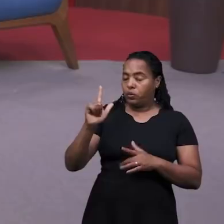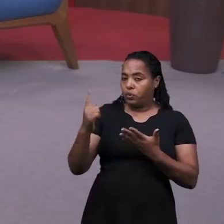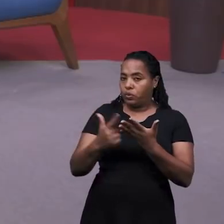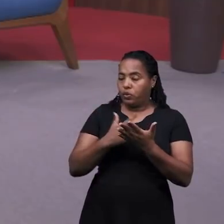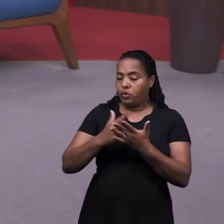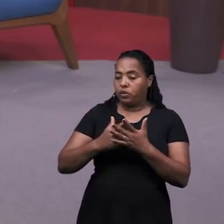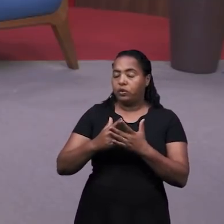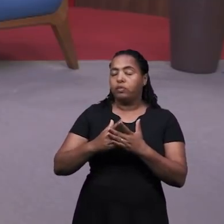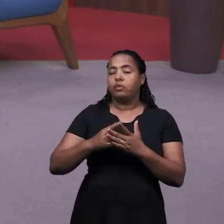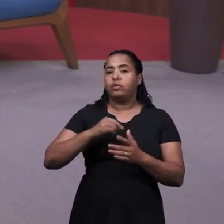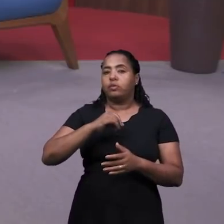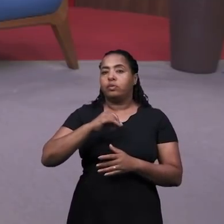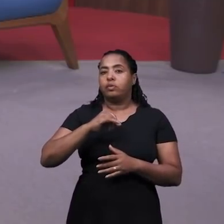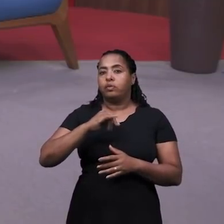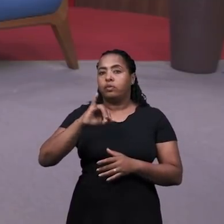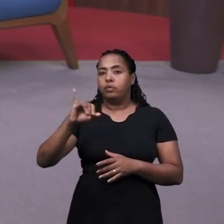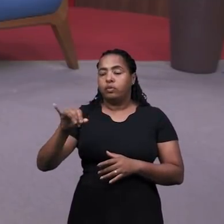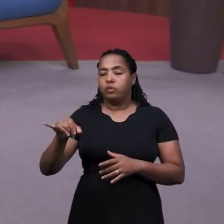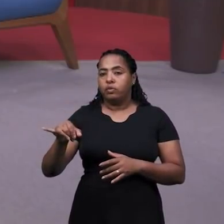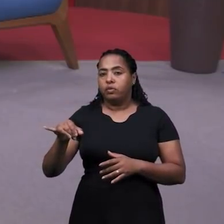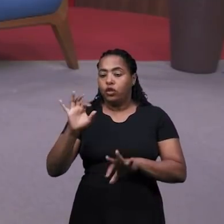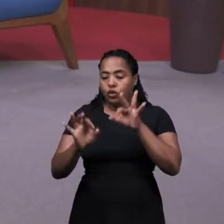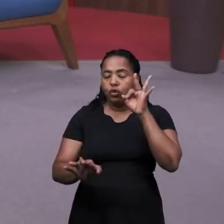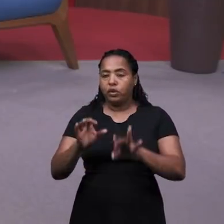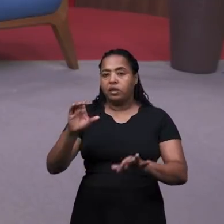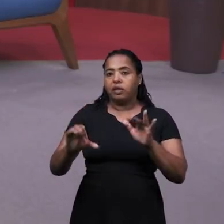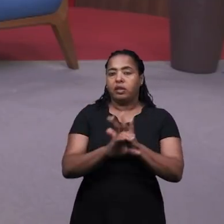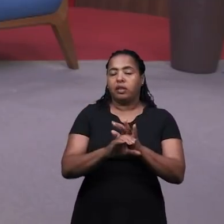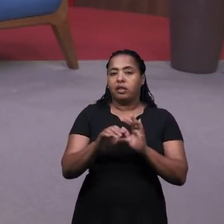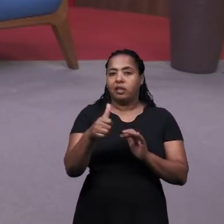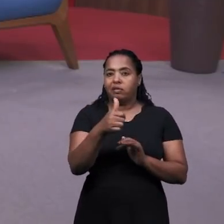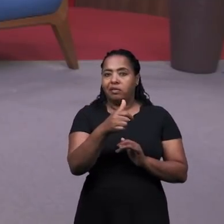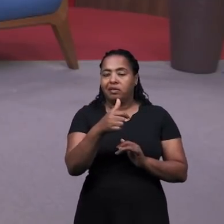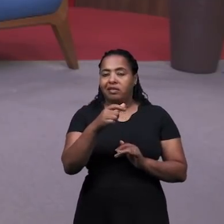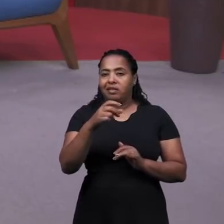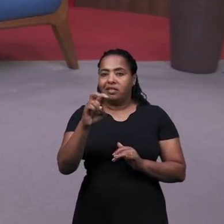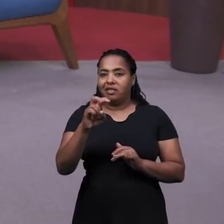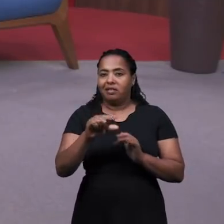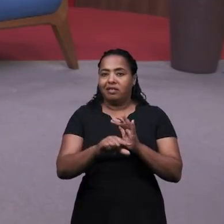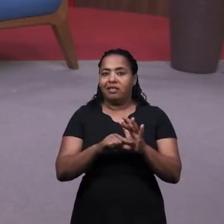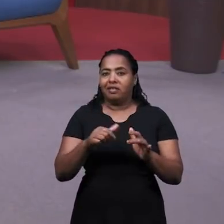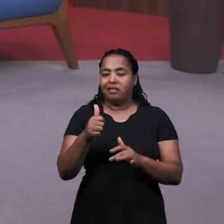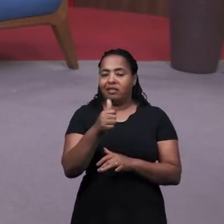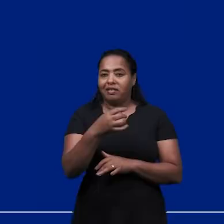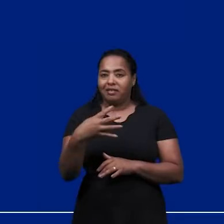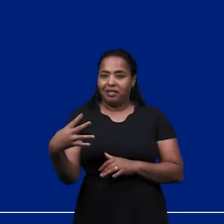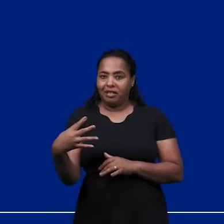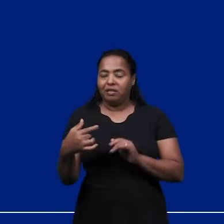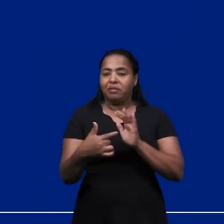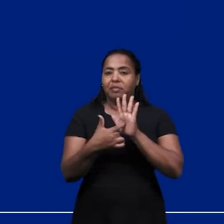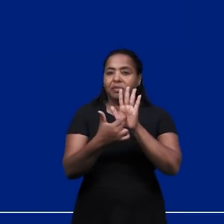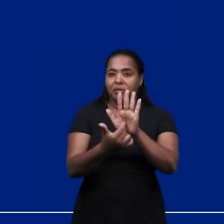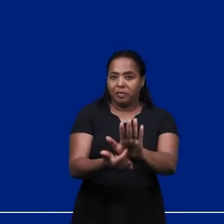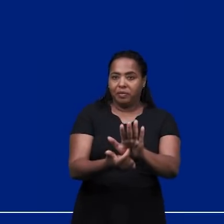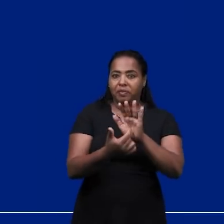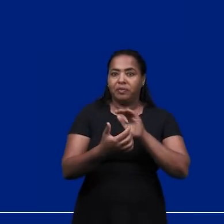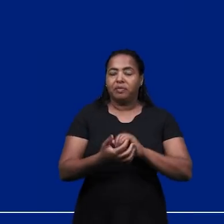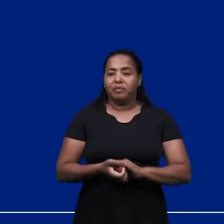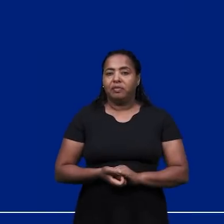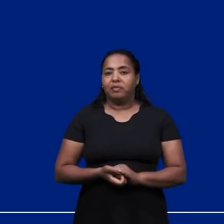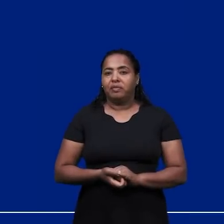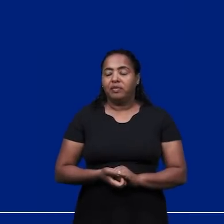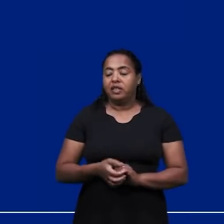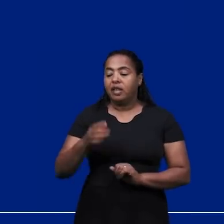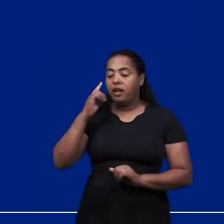Juízes, no capítulo 15. Juízes capítulo 15, verso 14, diz assim a Bíblia: E vindo ele a